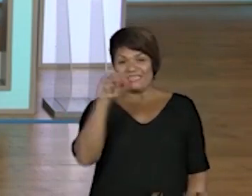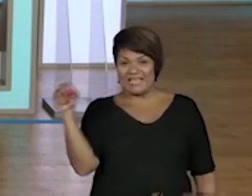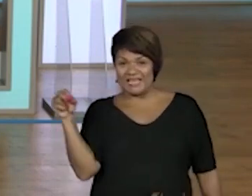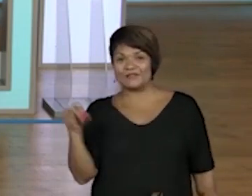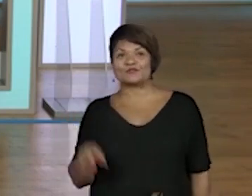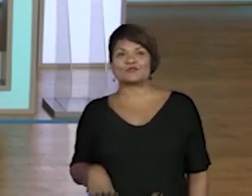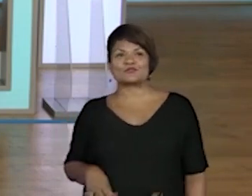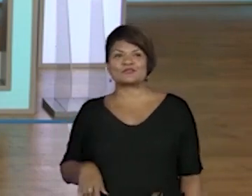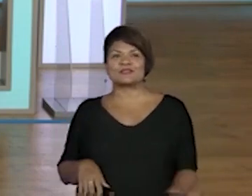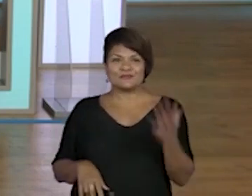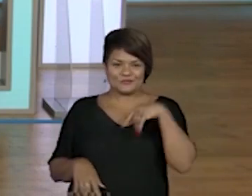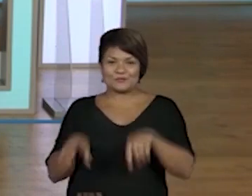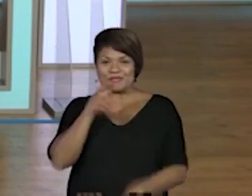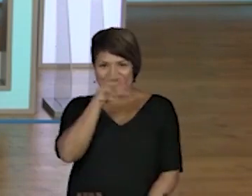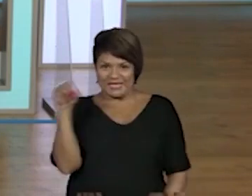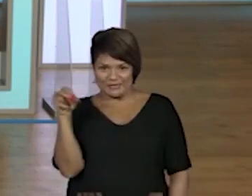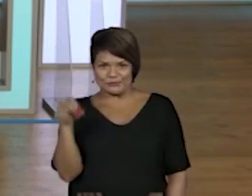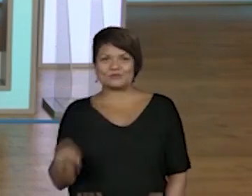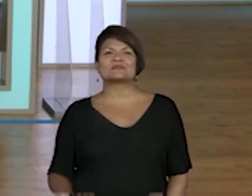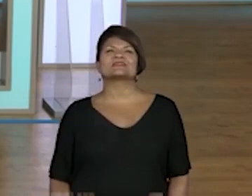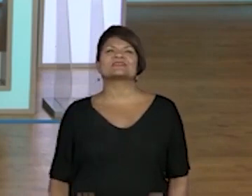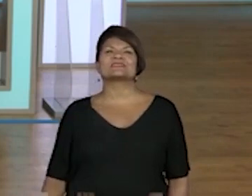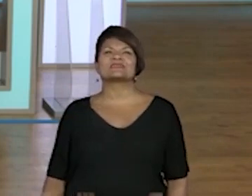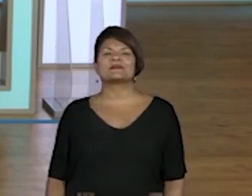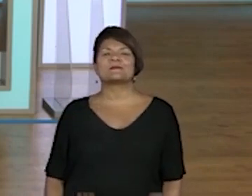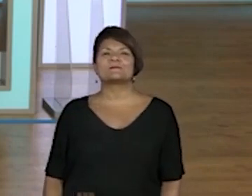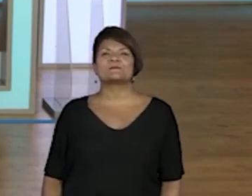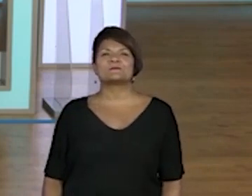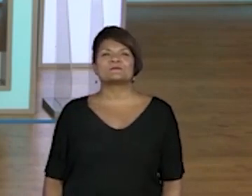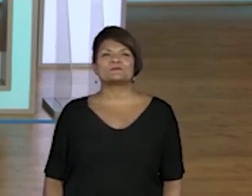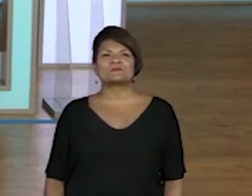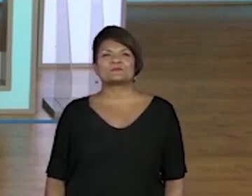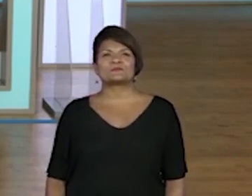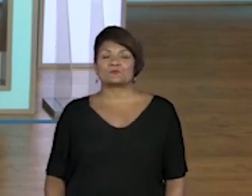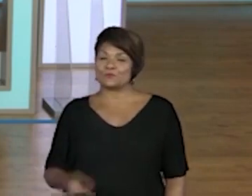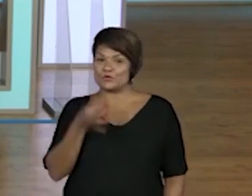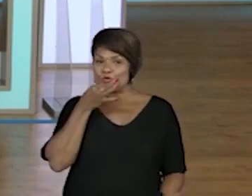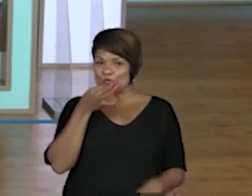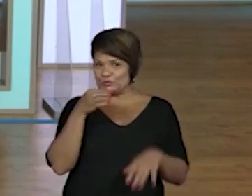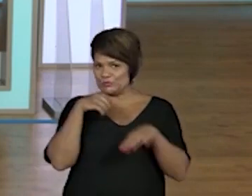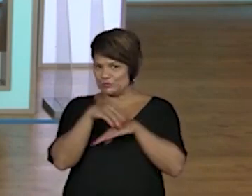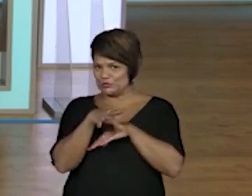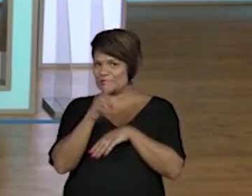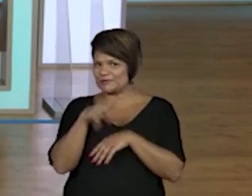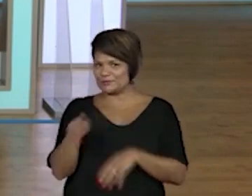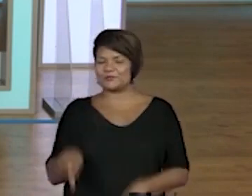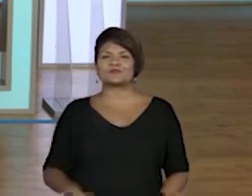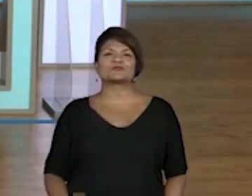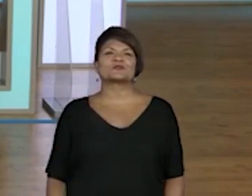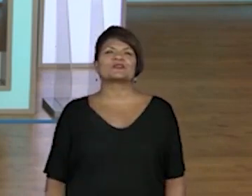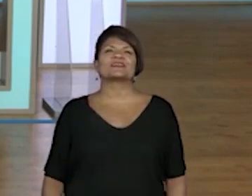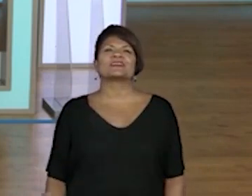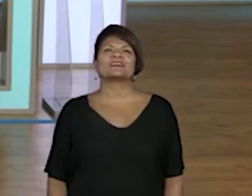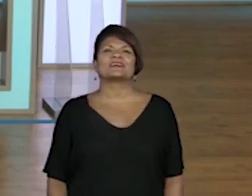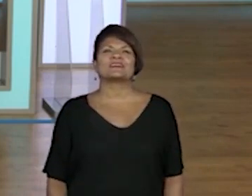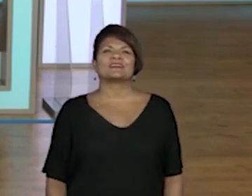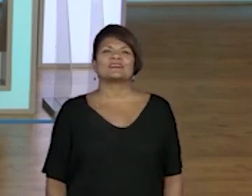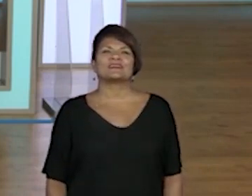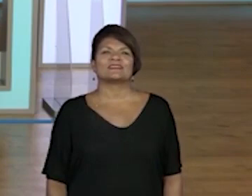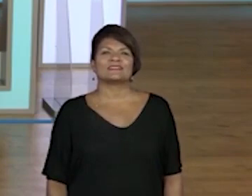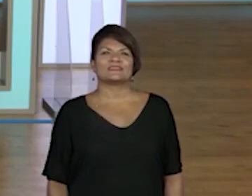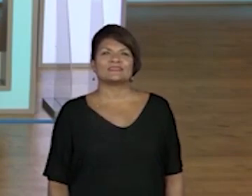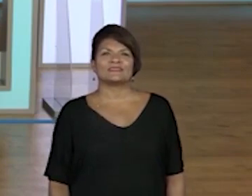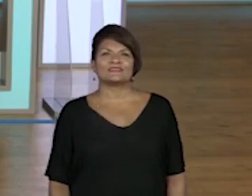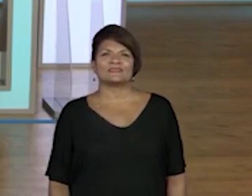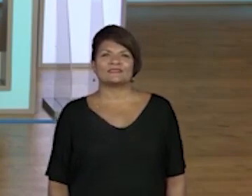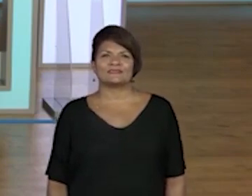pegar o 500? Vamos. Pegar o 500. Sugestão ali da Pro. Opa, que esse veio a mais. Com o 1,